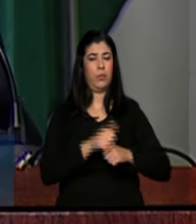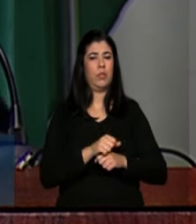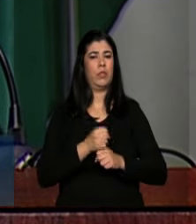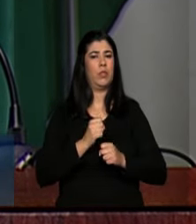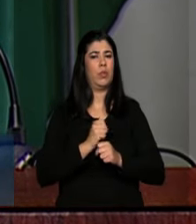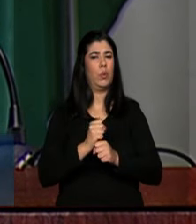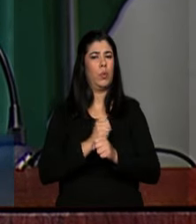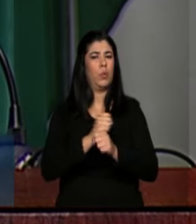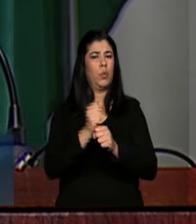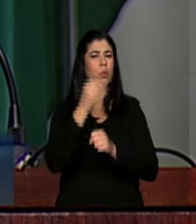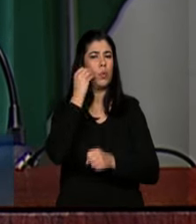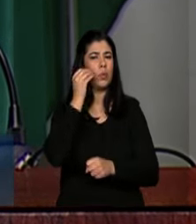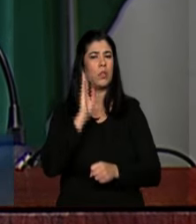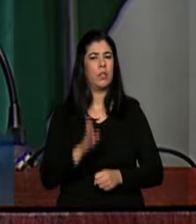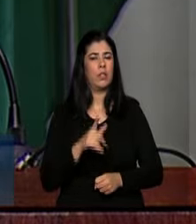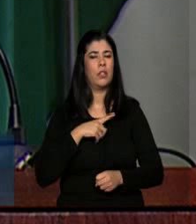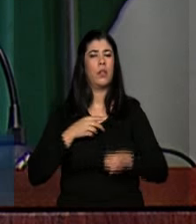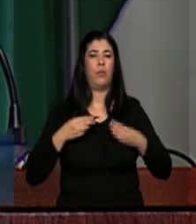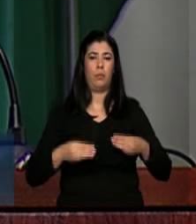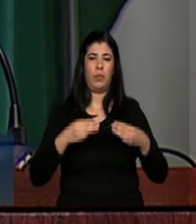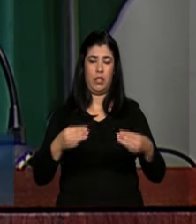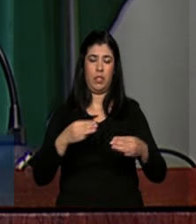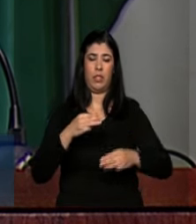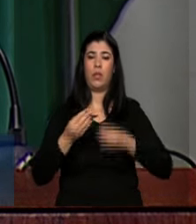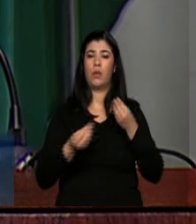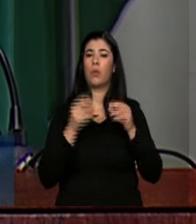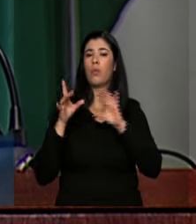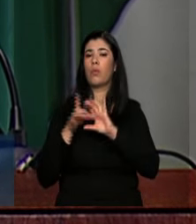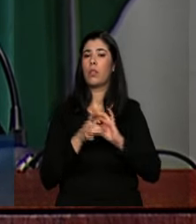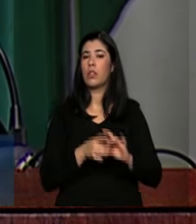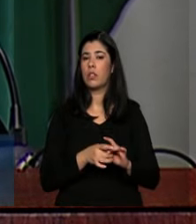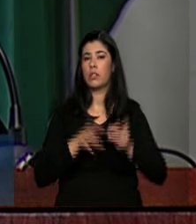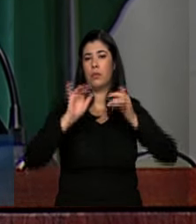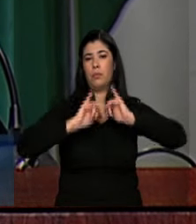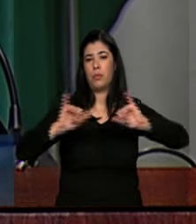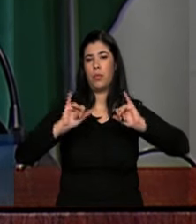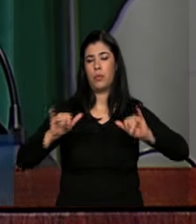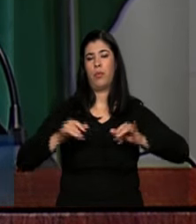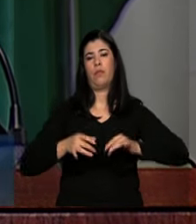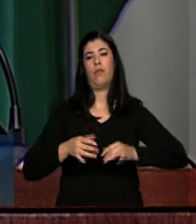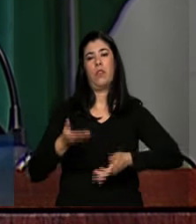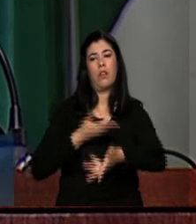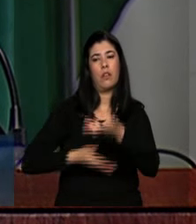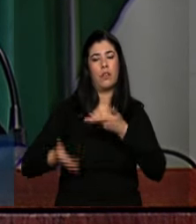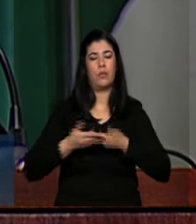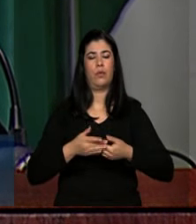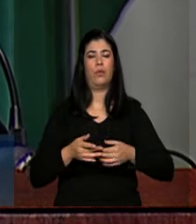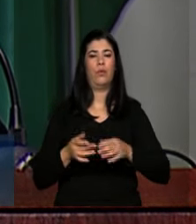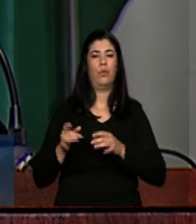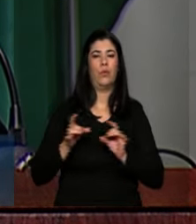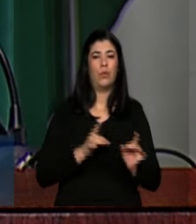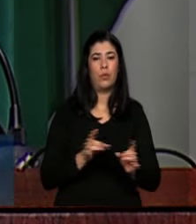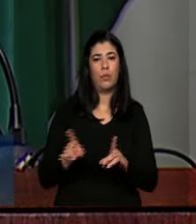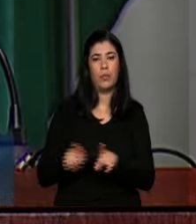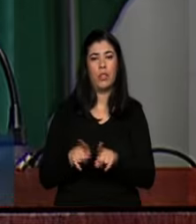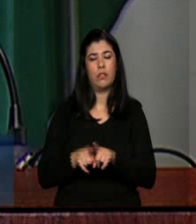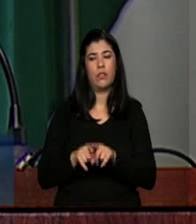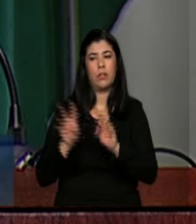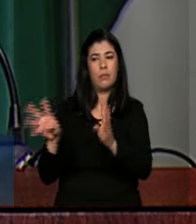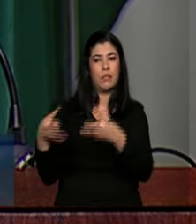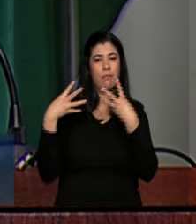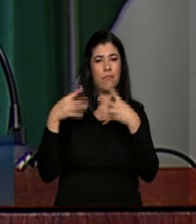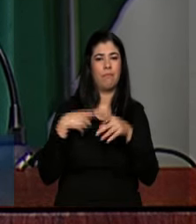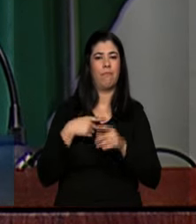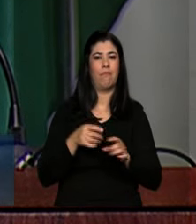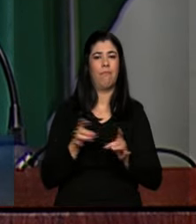e bem-sucedida experiência do Ministério em matéria de promoção comercial e atração de investimentos. São atividades